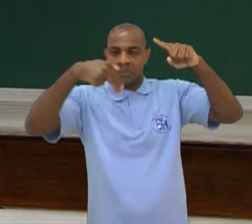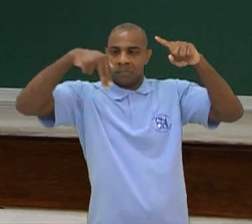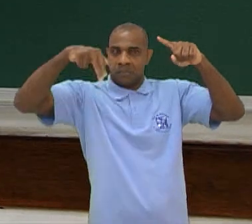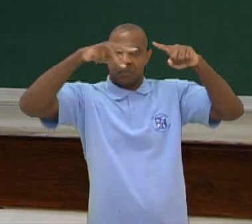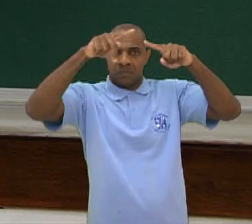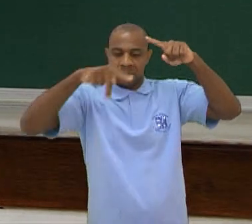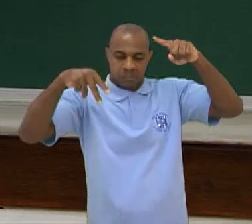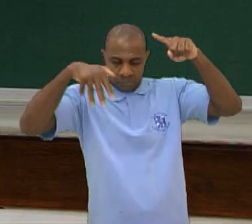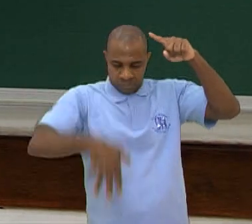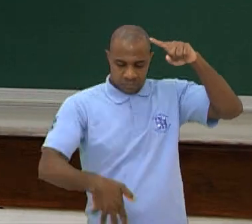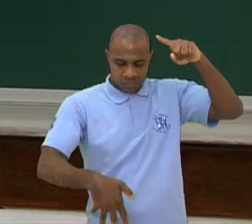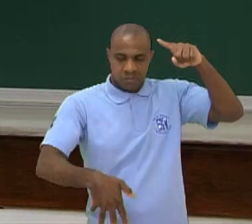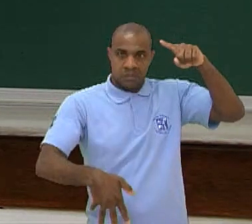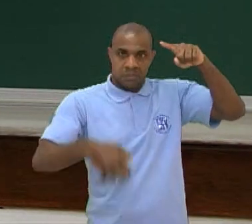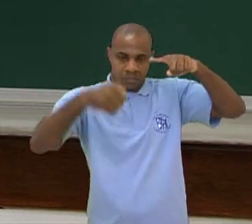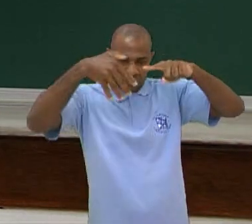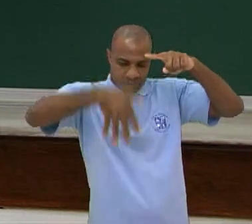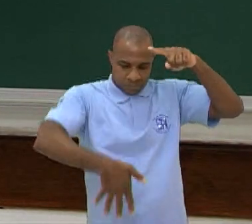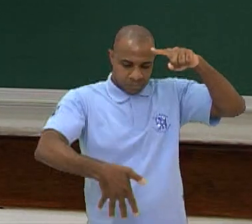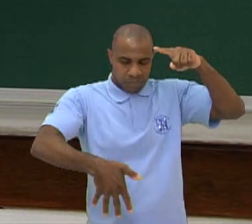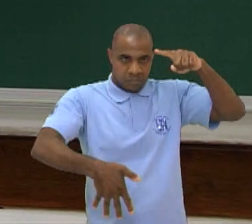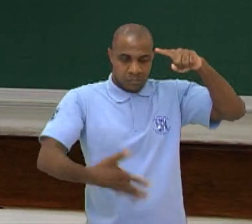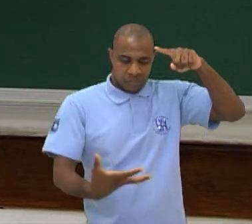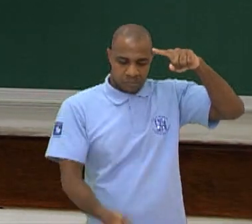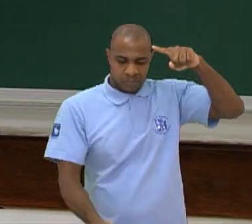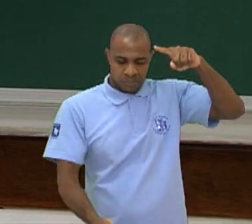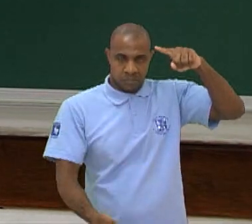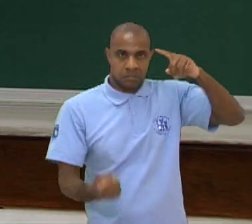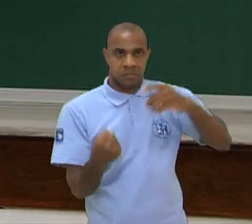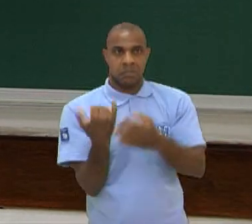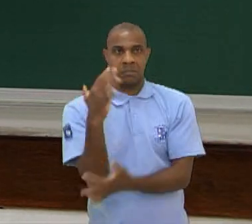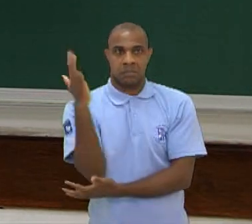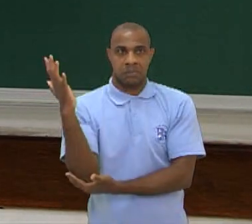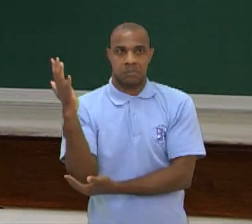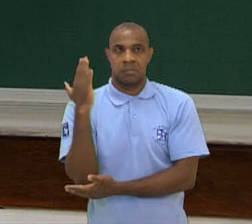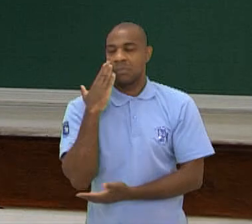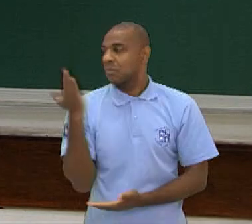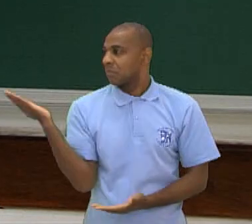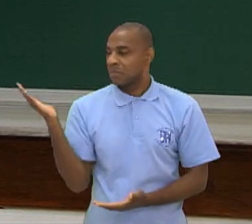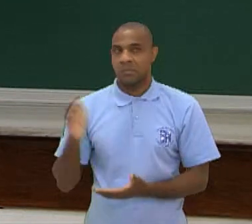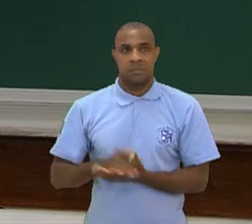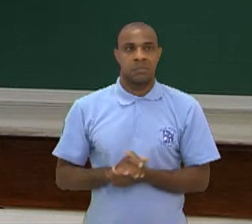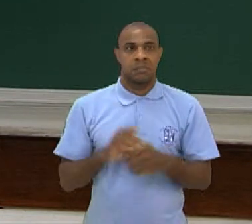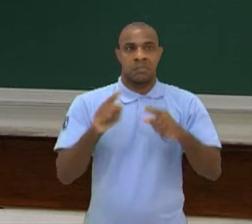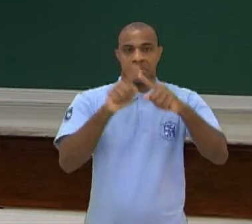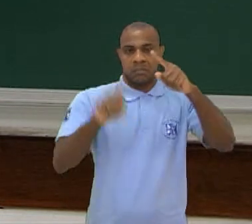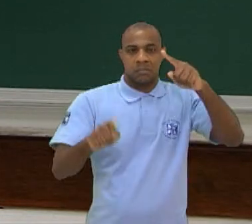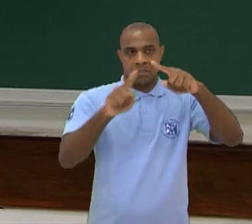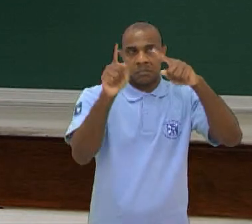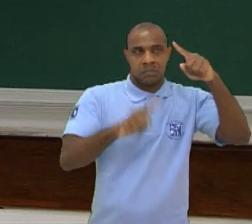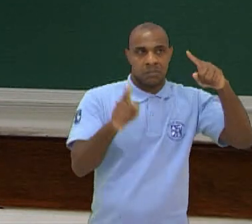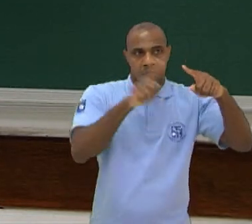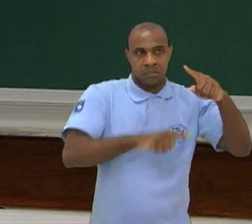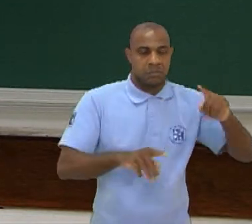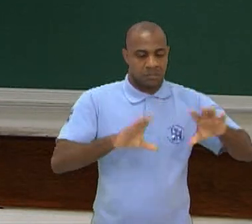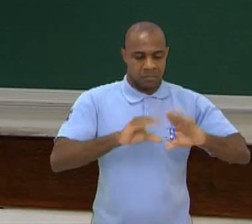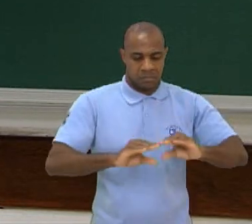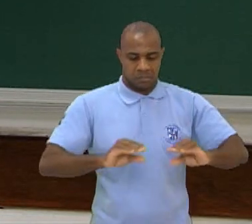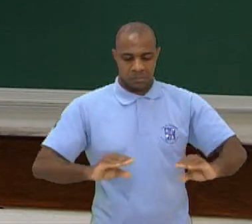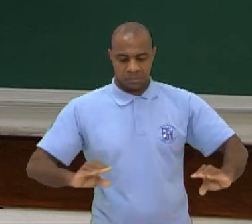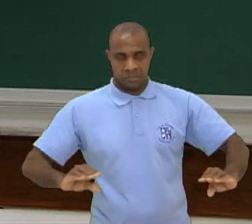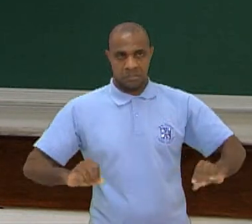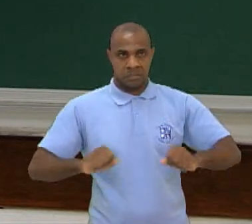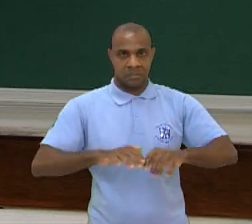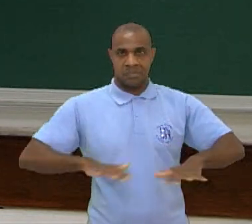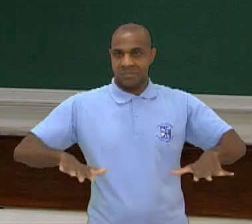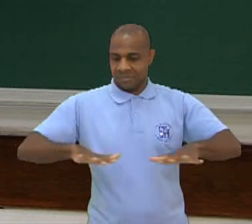atmosférico e fixar no solo de uma forma absorvível pelas plantas. Então, em local onde tem muito raio, geralmente os solos são férteis. Mas, por